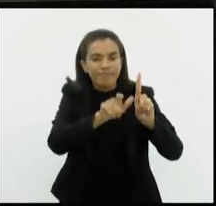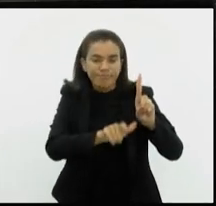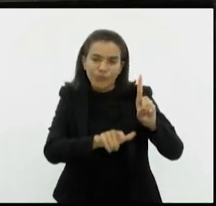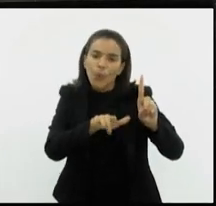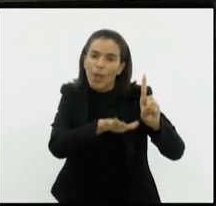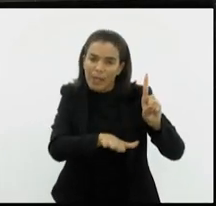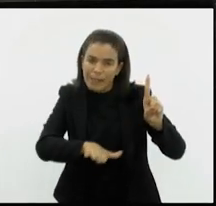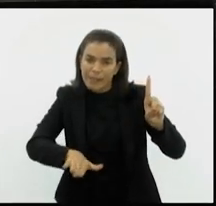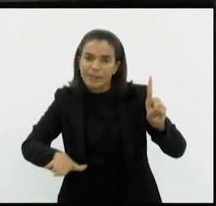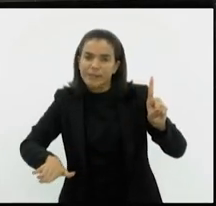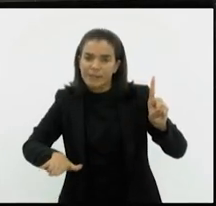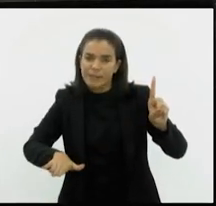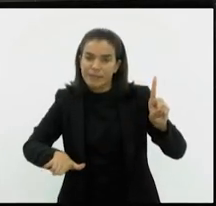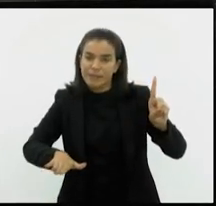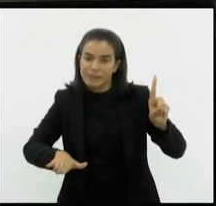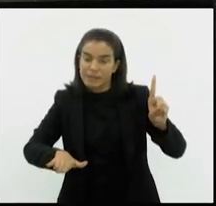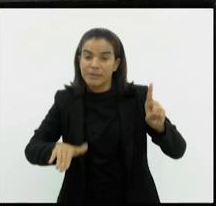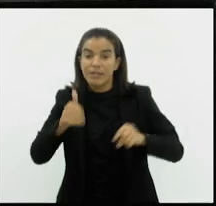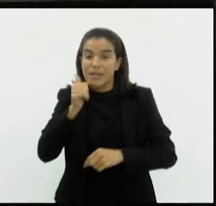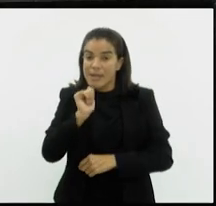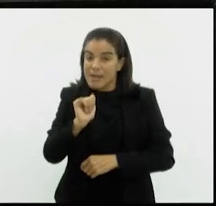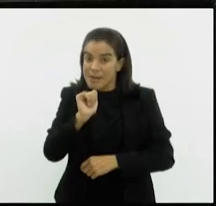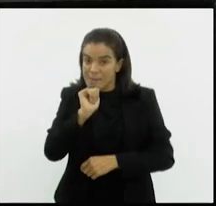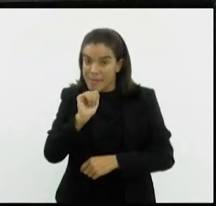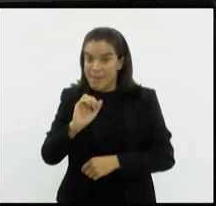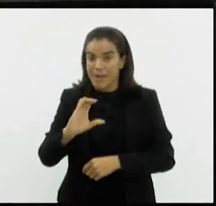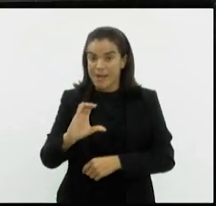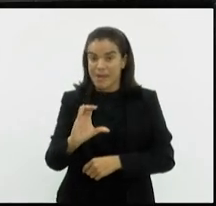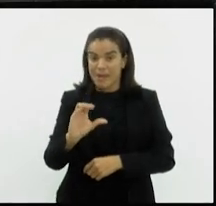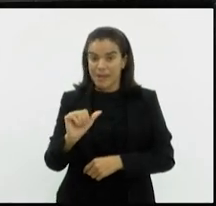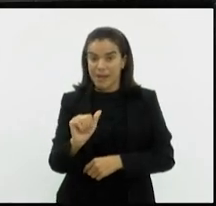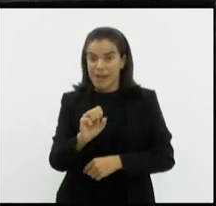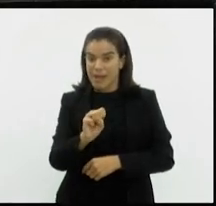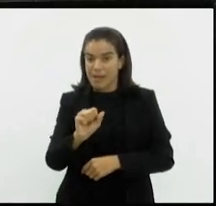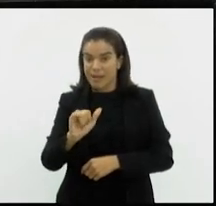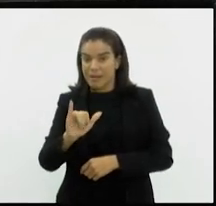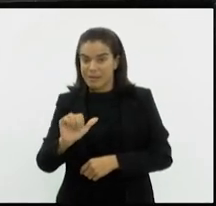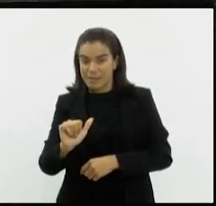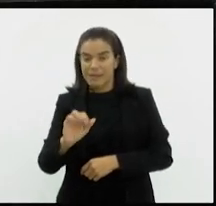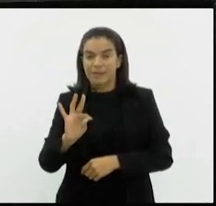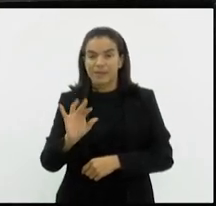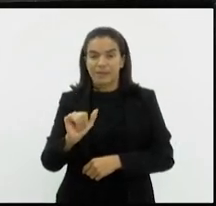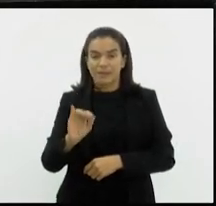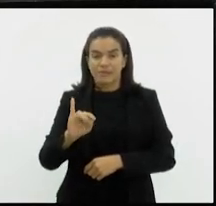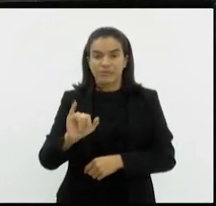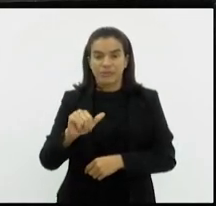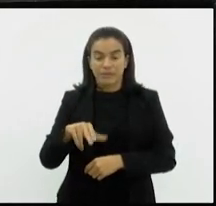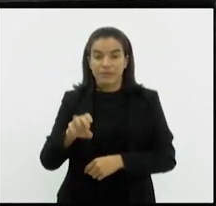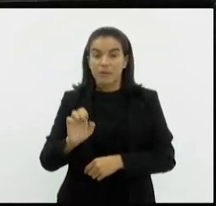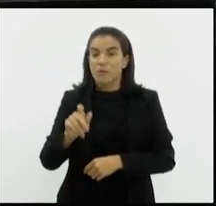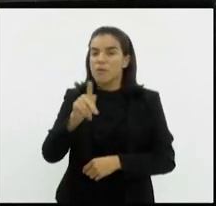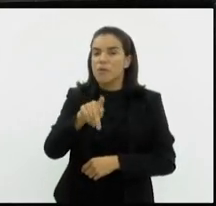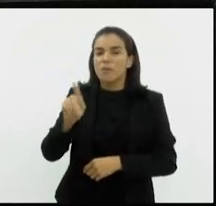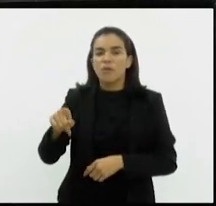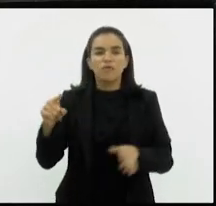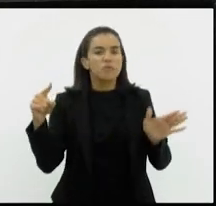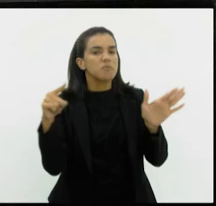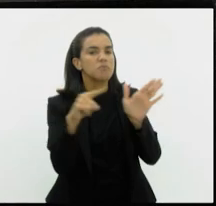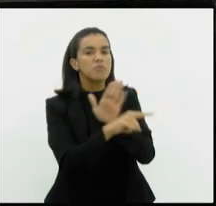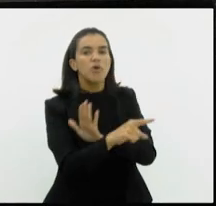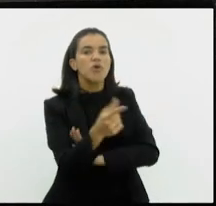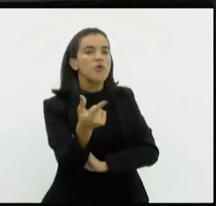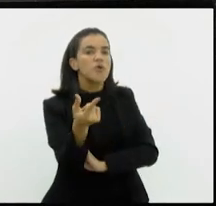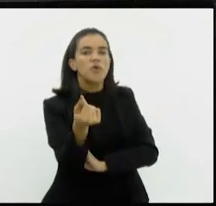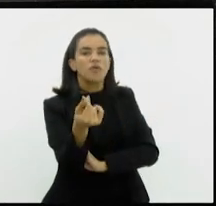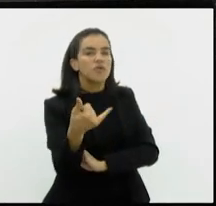uma criança né E a mãe da vítima cásia tatian disse que o professor o preço do